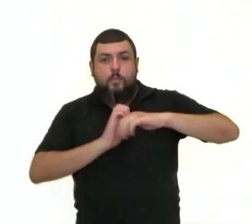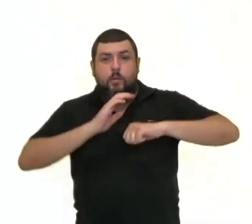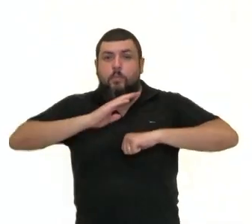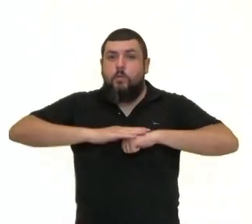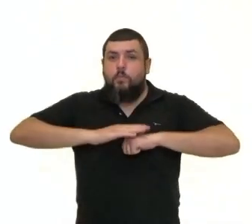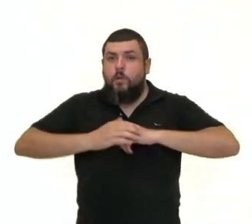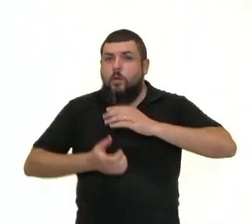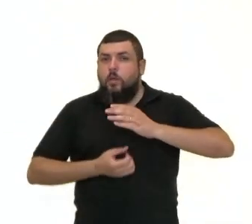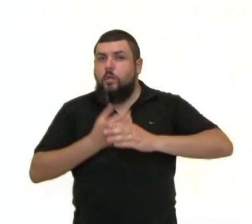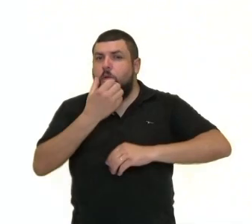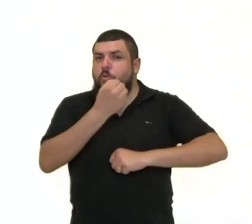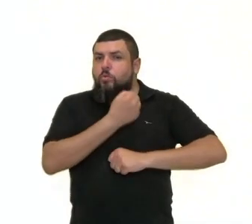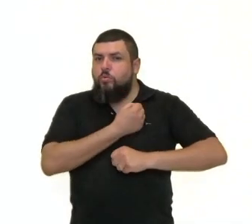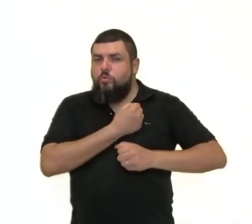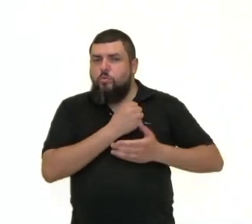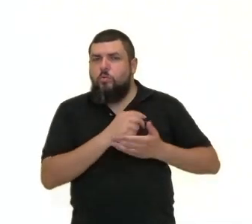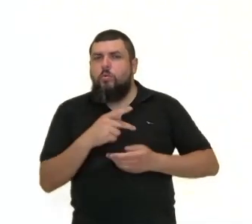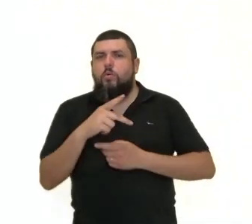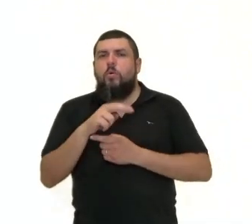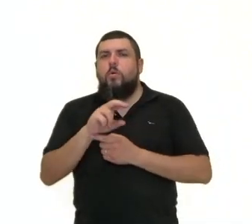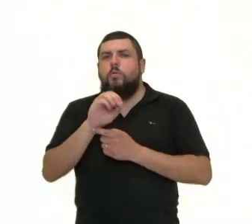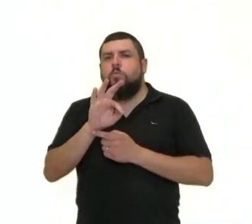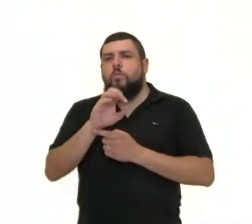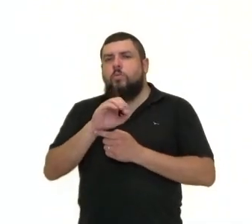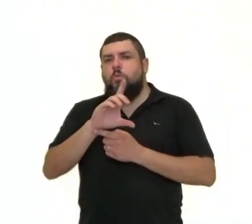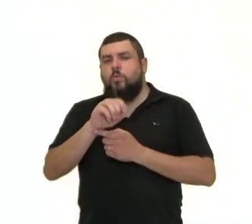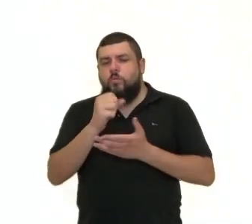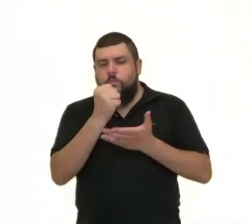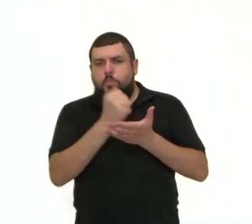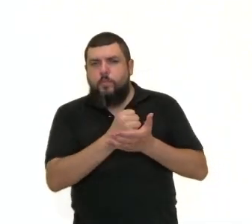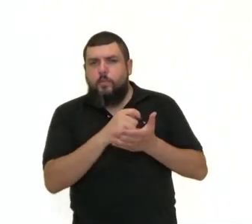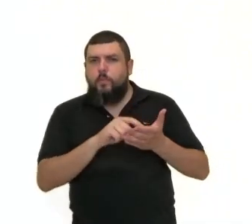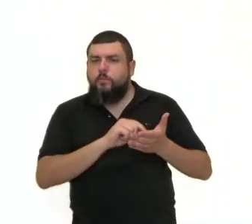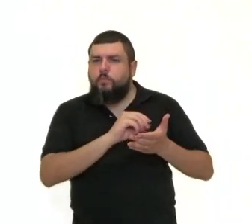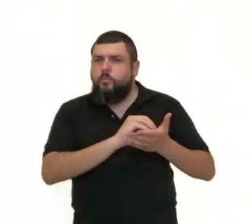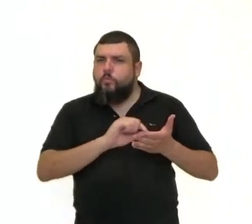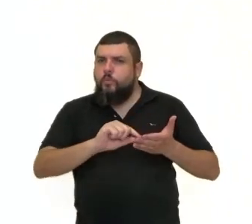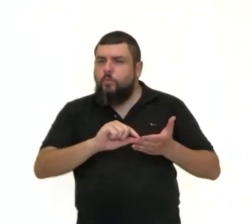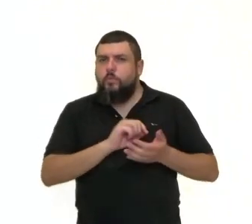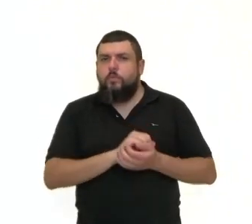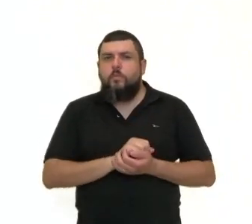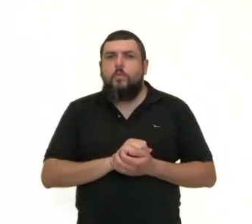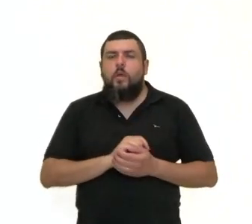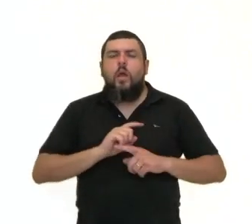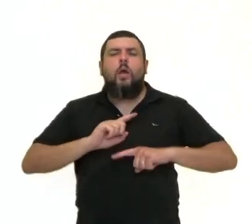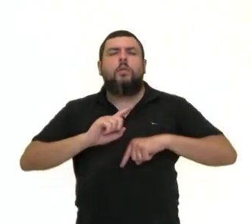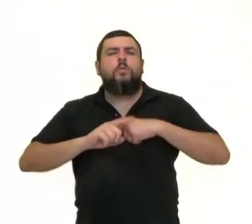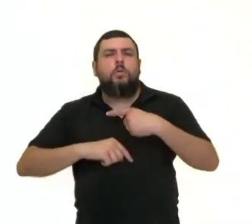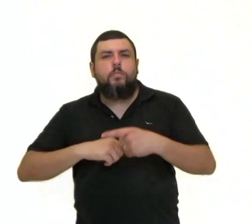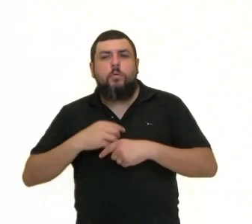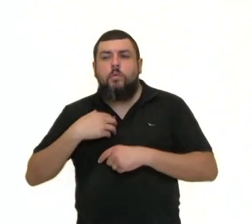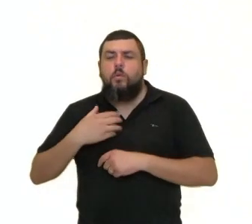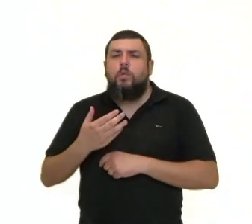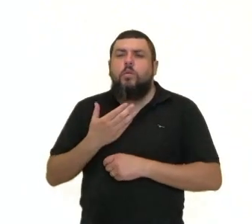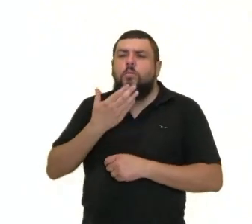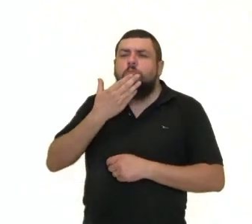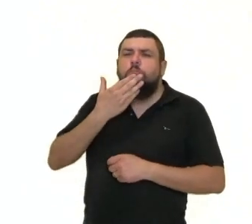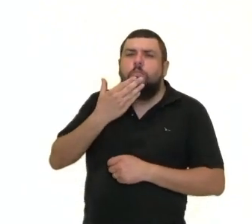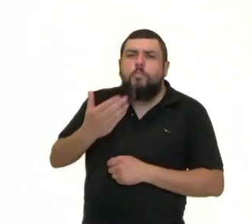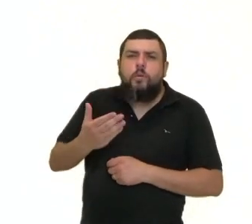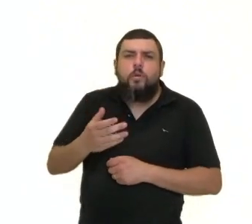e repassá-lo ao consumidor. Feito esse registro, não poderá ser solicitado ao usuário que repita sua